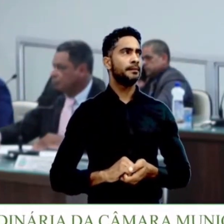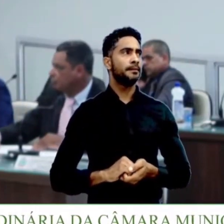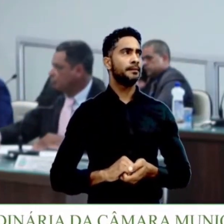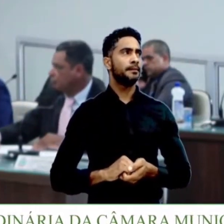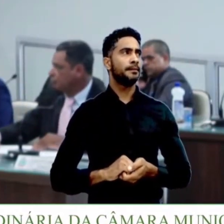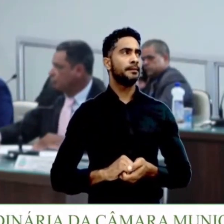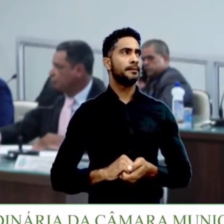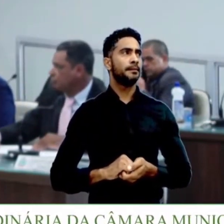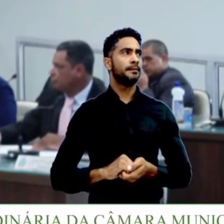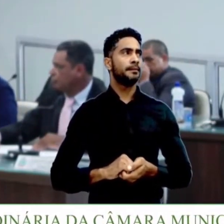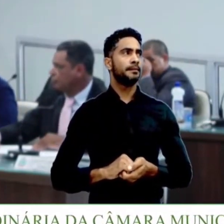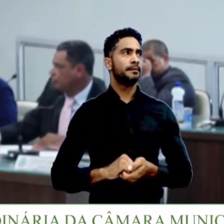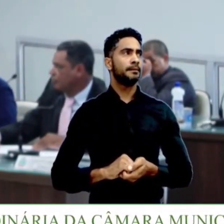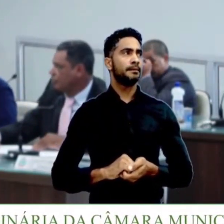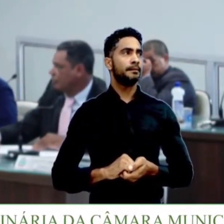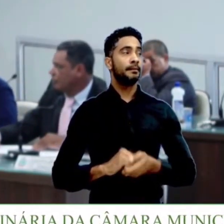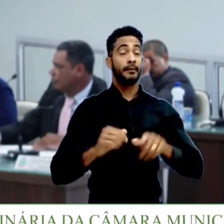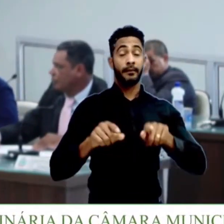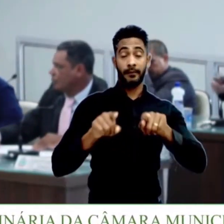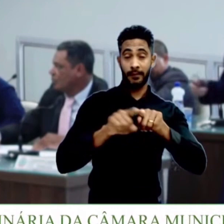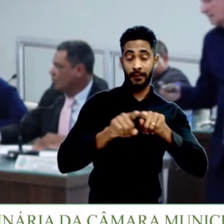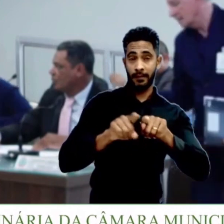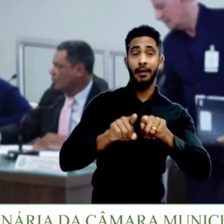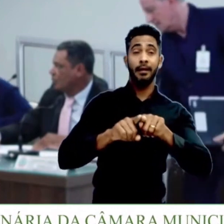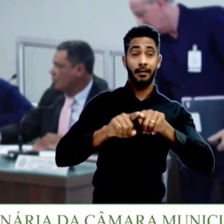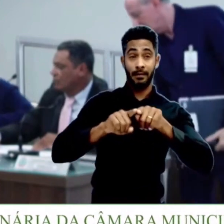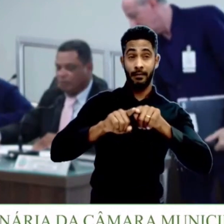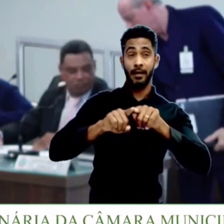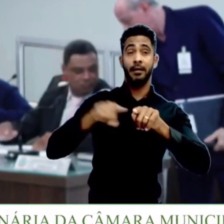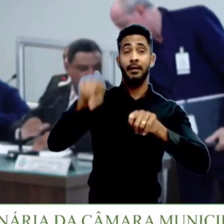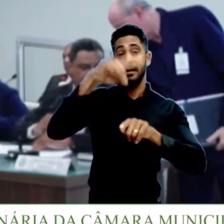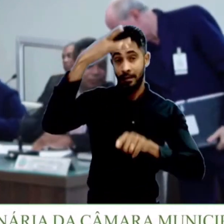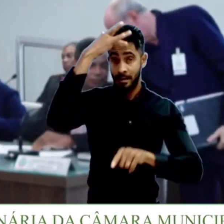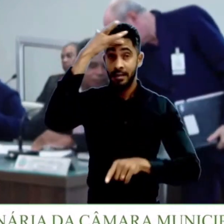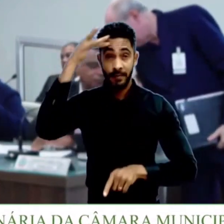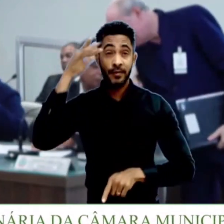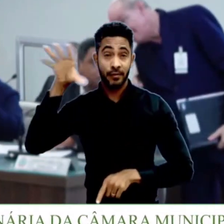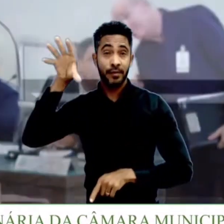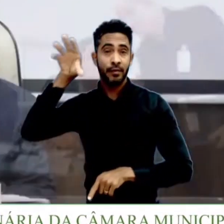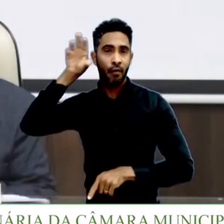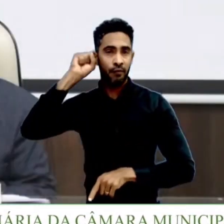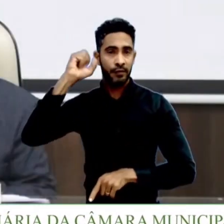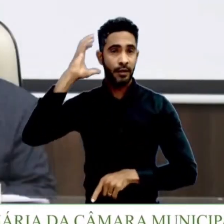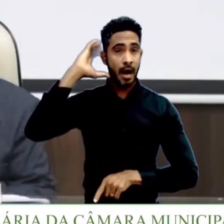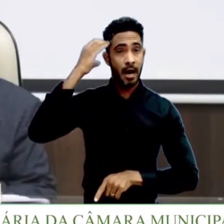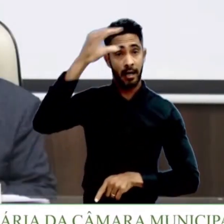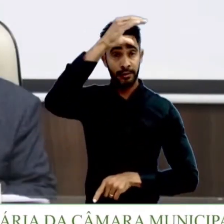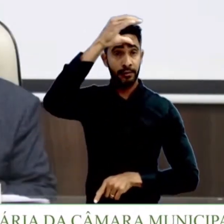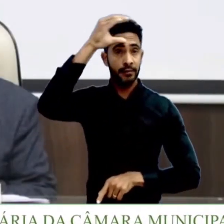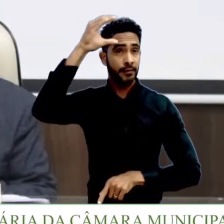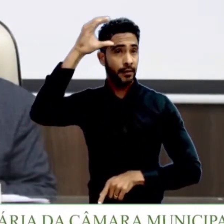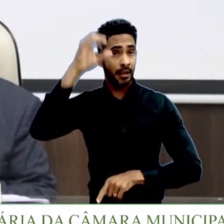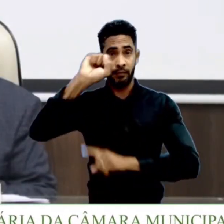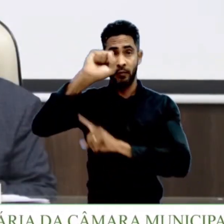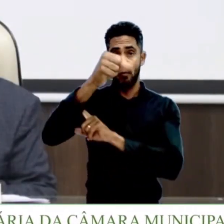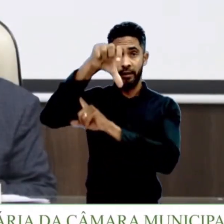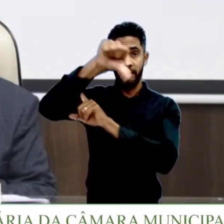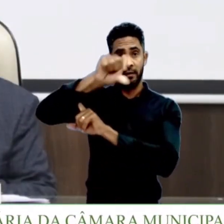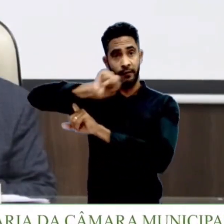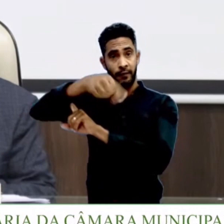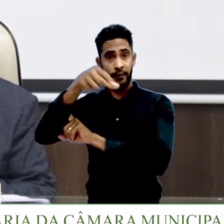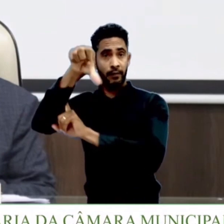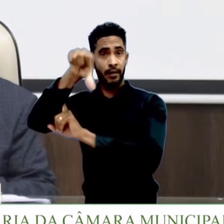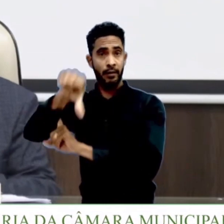E um alô todo especial aos ouvintes da nossa Rádio Câmara